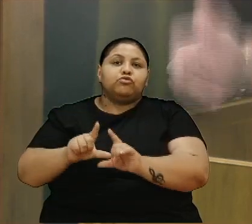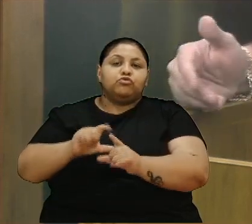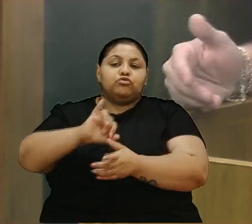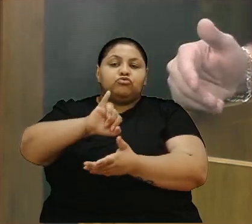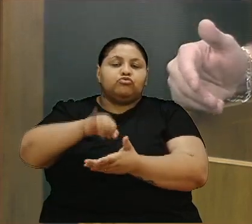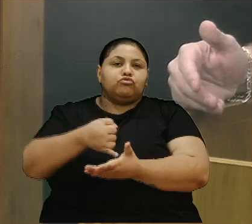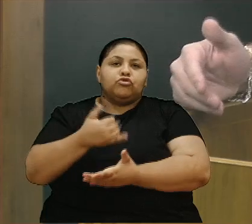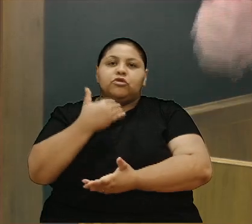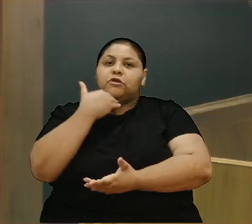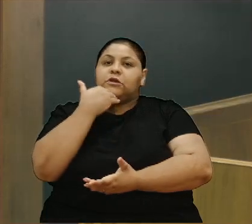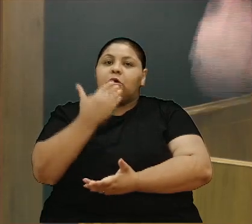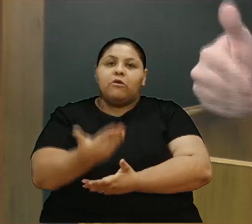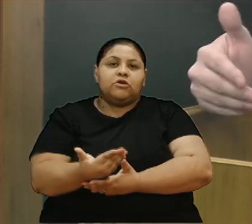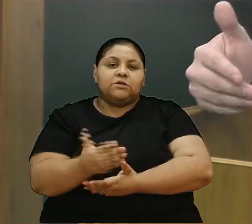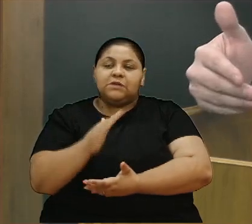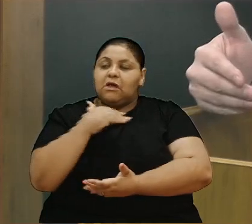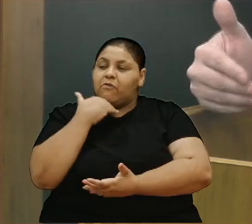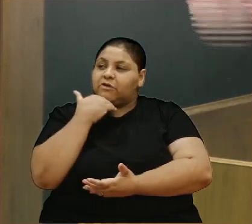Não adianta